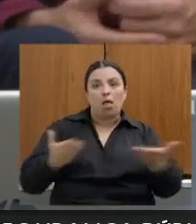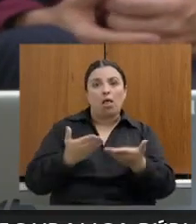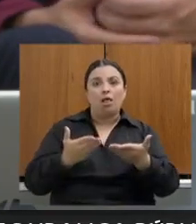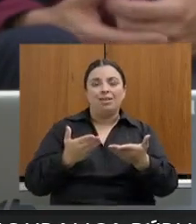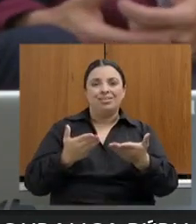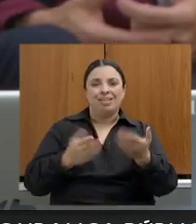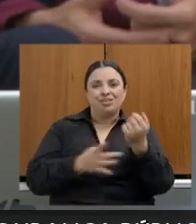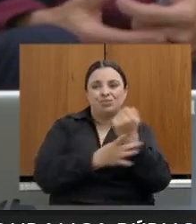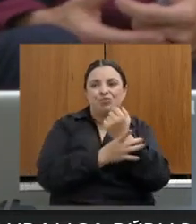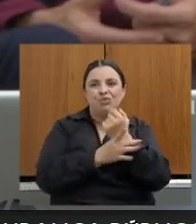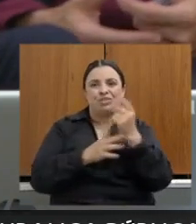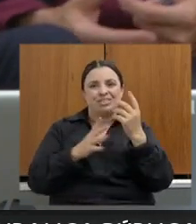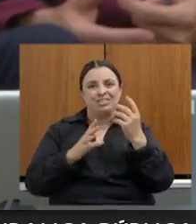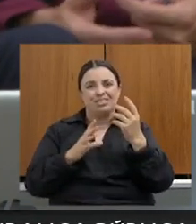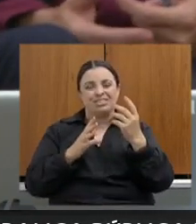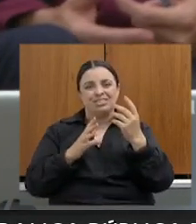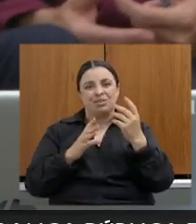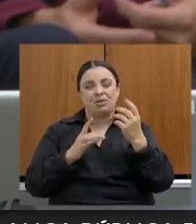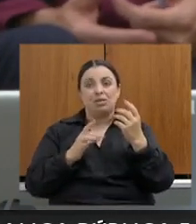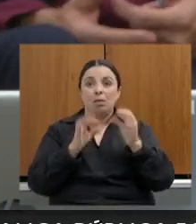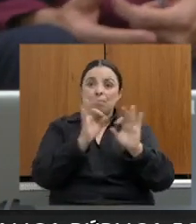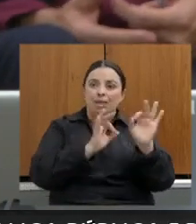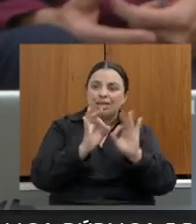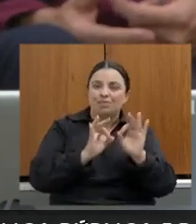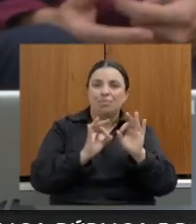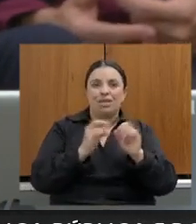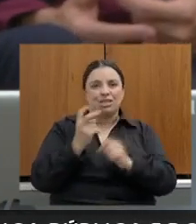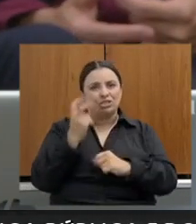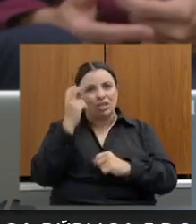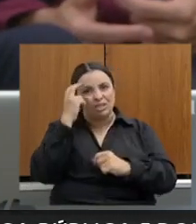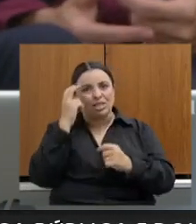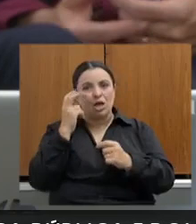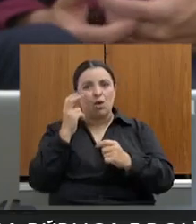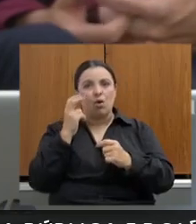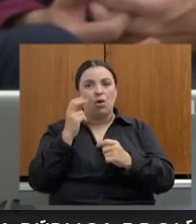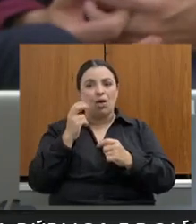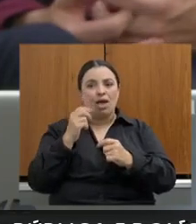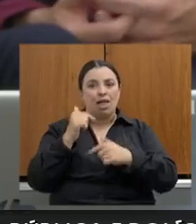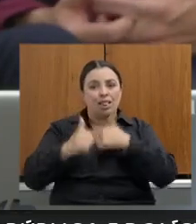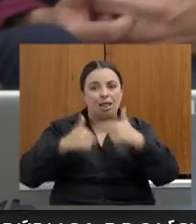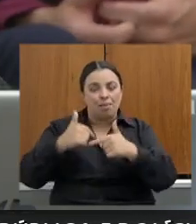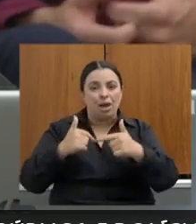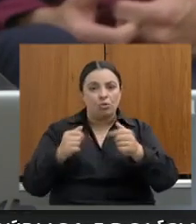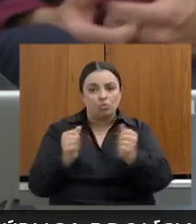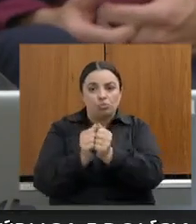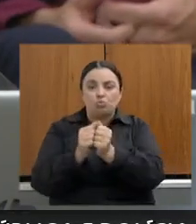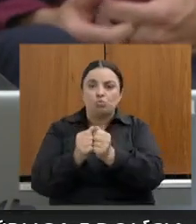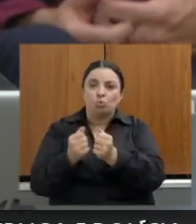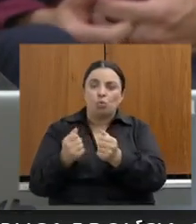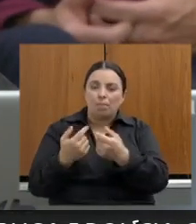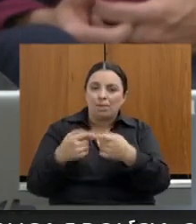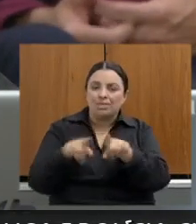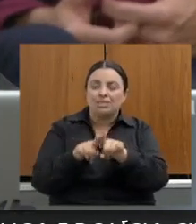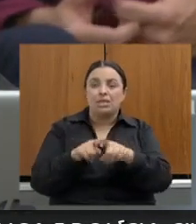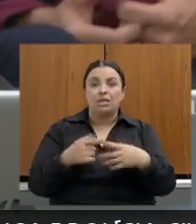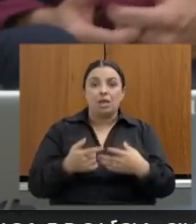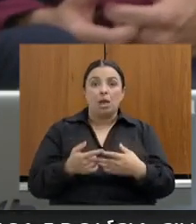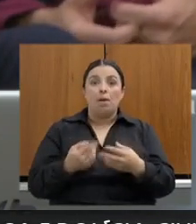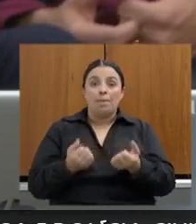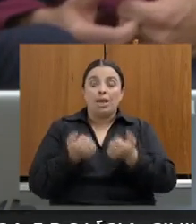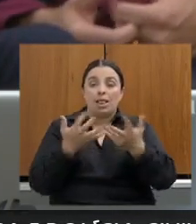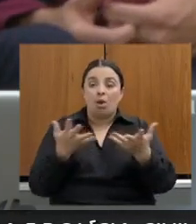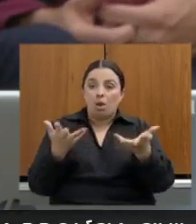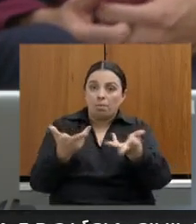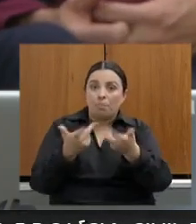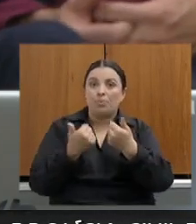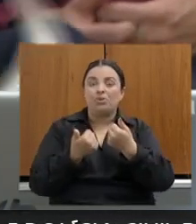segurança planejamento inteligência operações conjuntas troca de informações com vistas ao aprimoramento da polícia Estadual